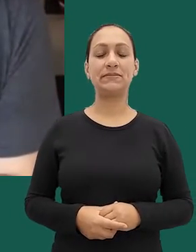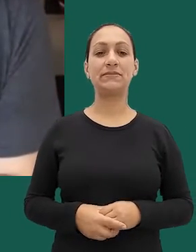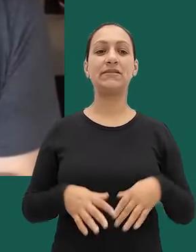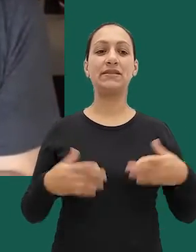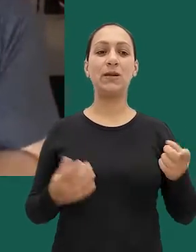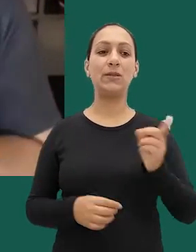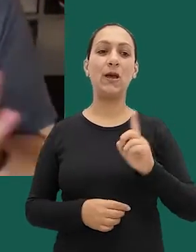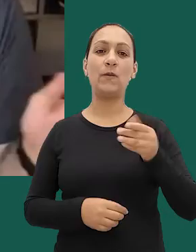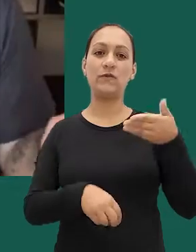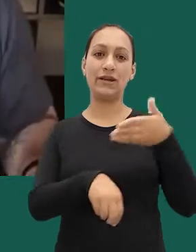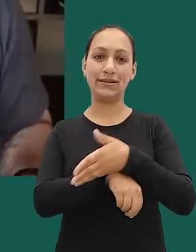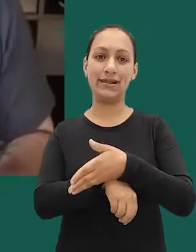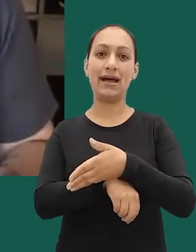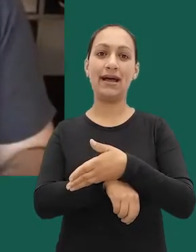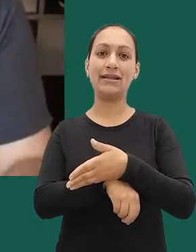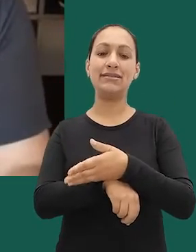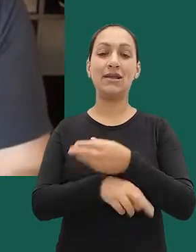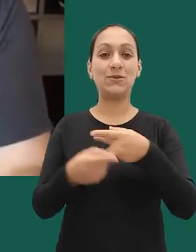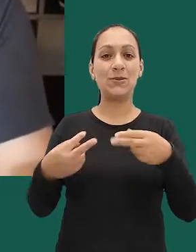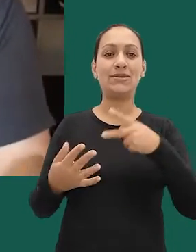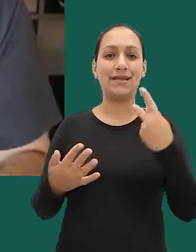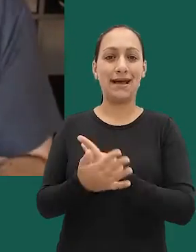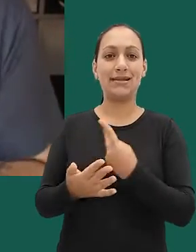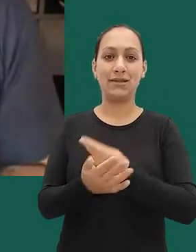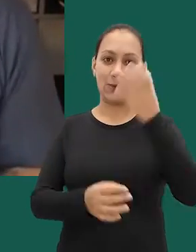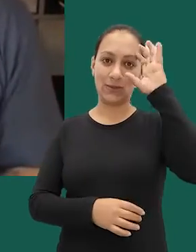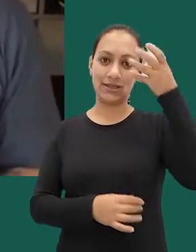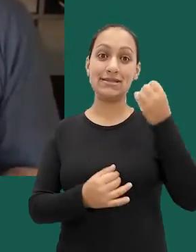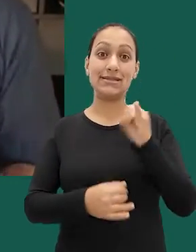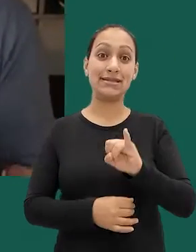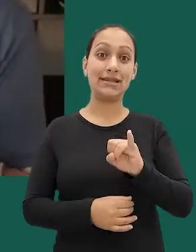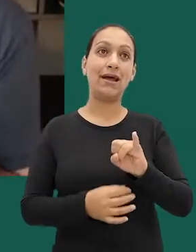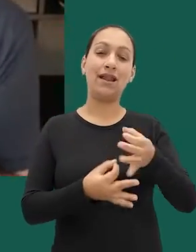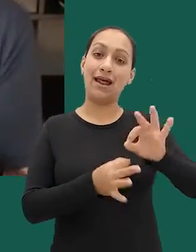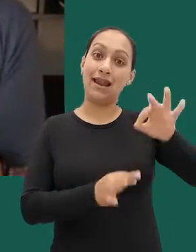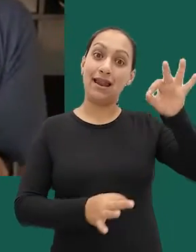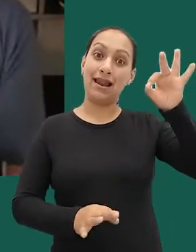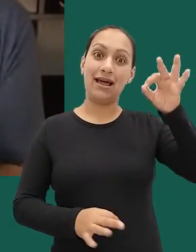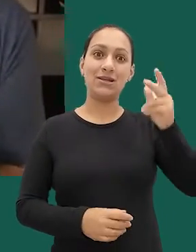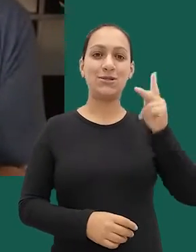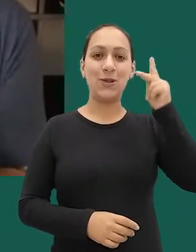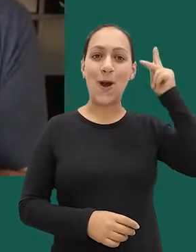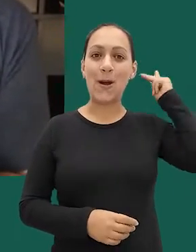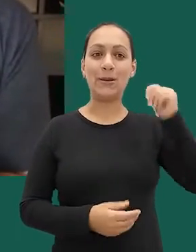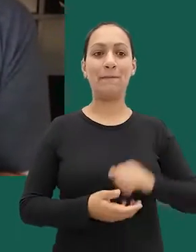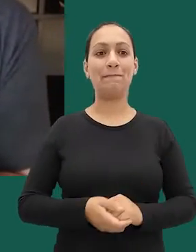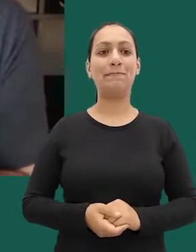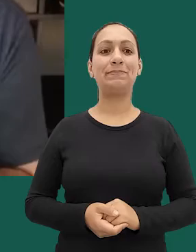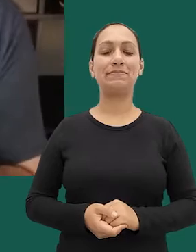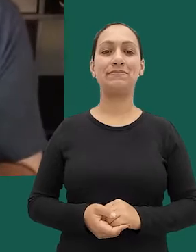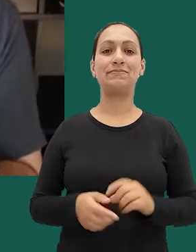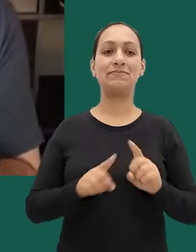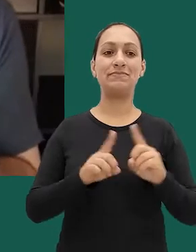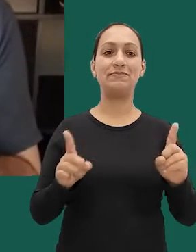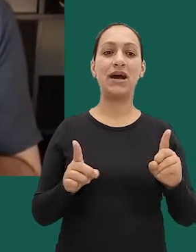entrar no capítulo perrengue, senão a gente ainda vai até amanhã. Eu queria agora dar um pulinho,